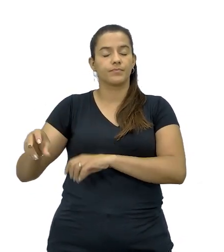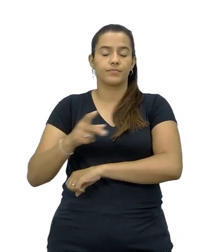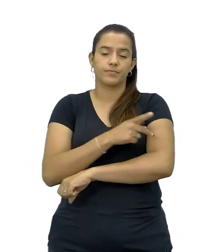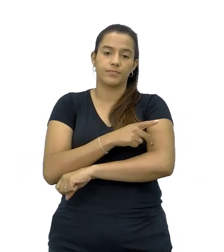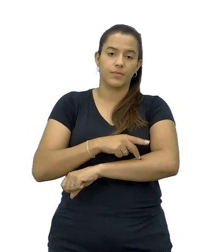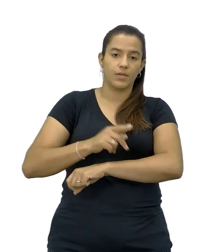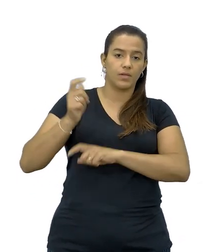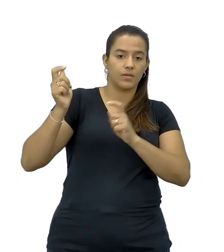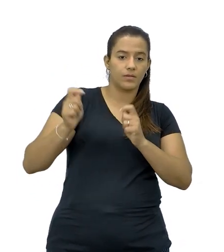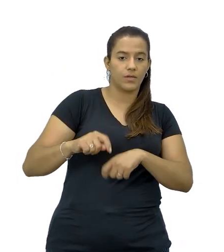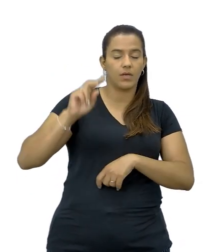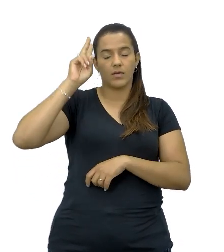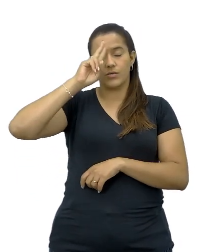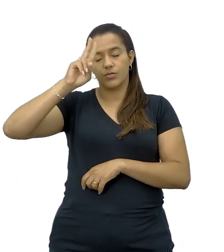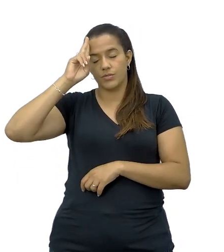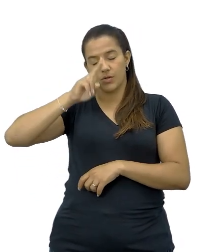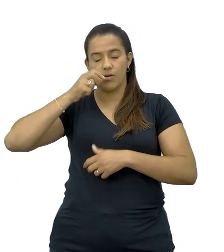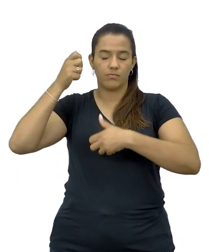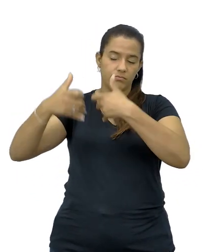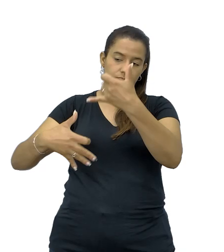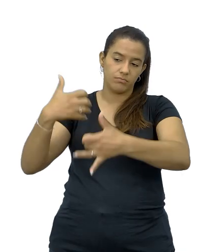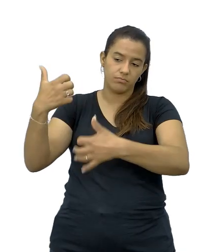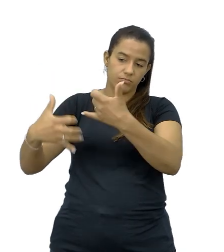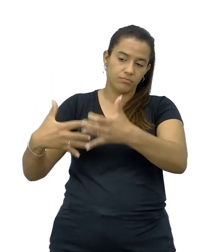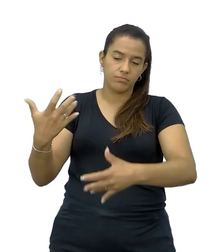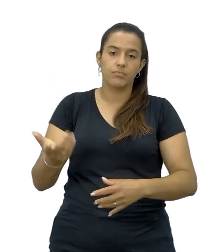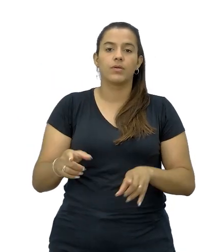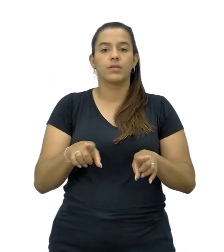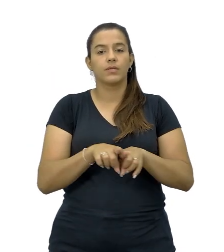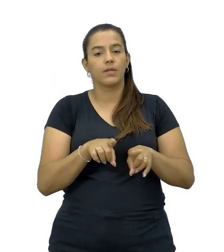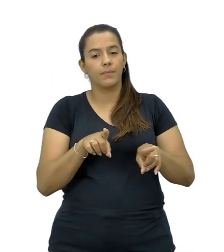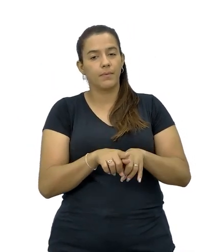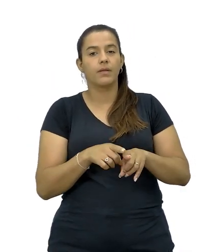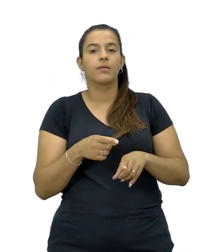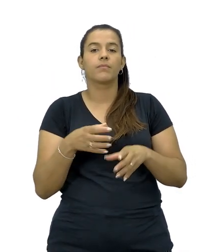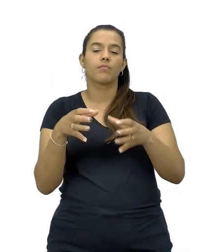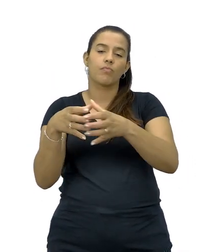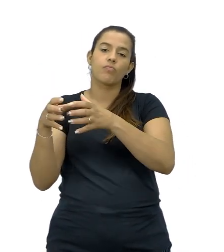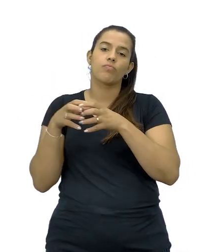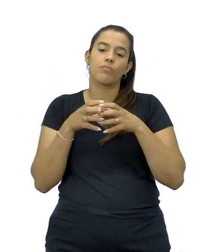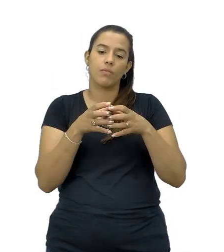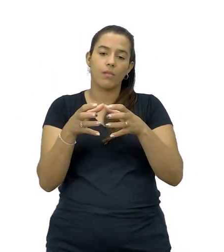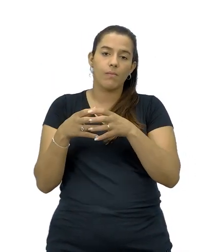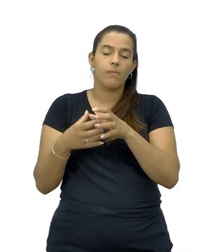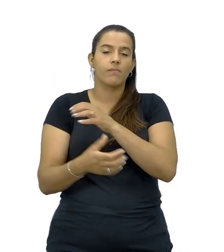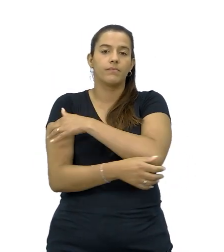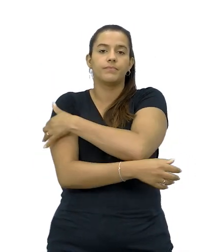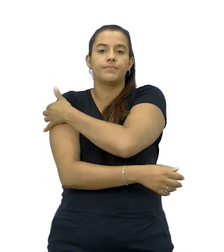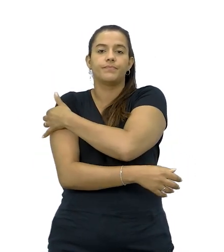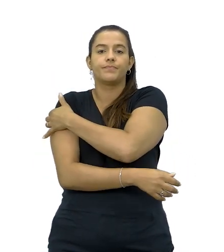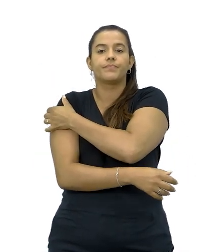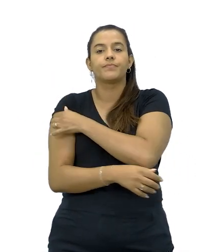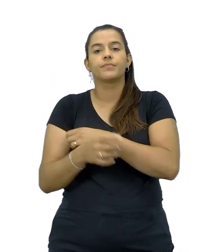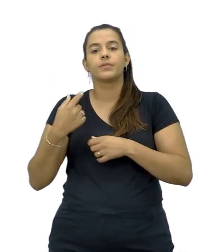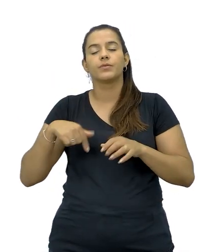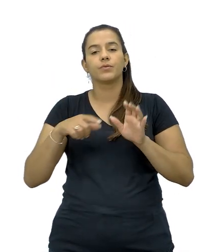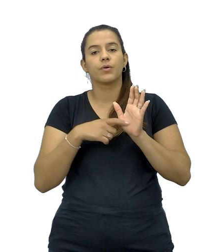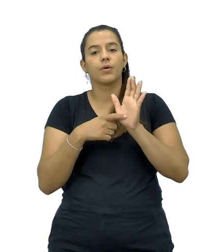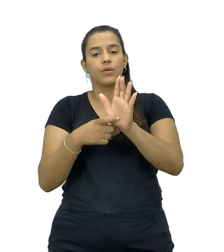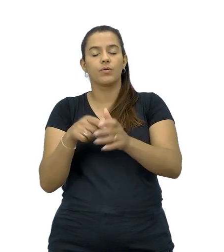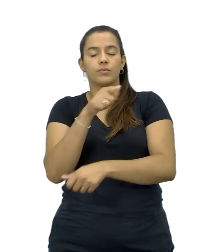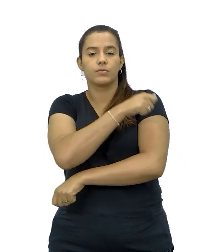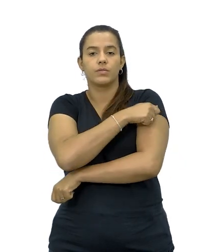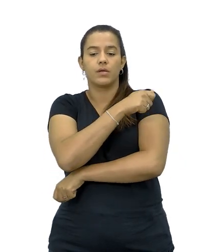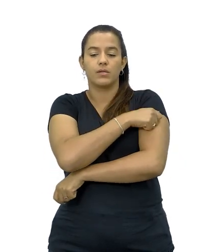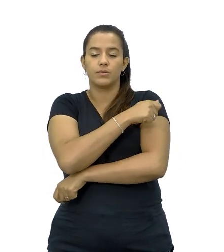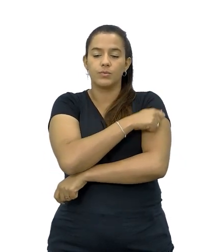a de contação de histórias, existe entre pares, né, a metodologia entre pares, onde eu coloco os estudantes, né,